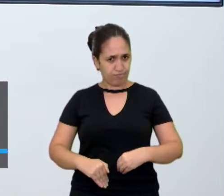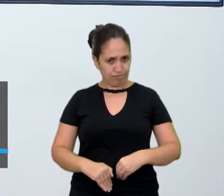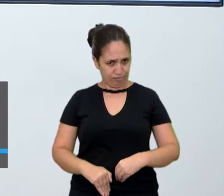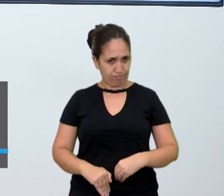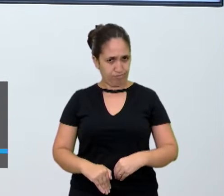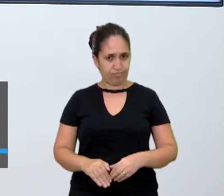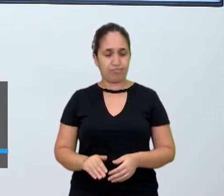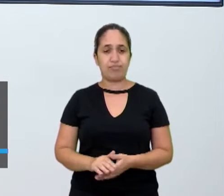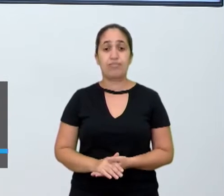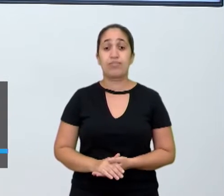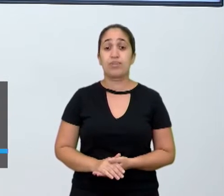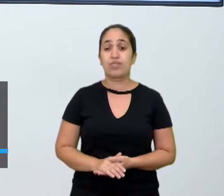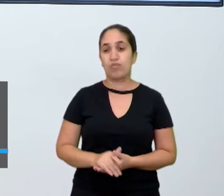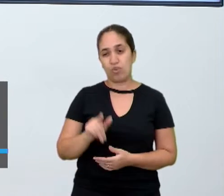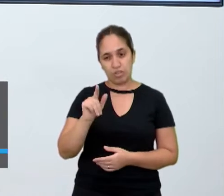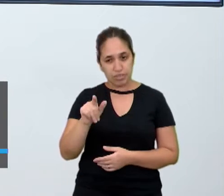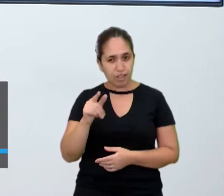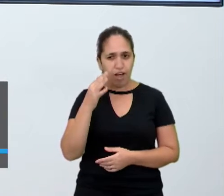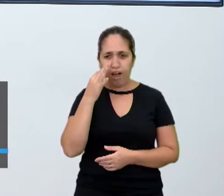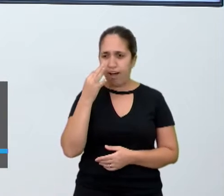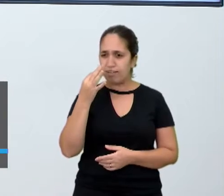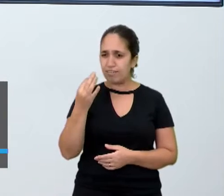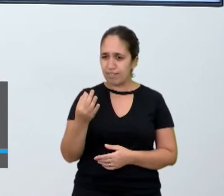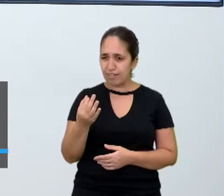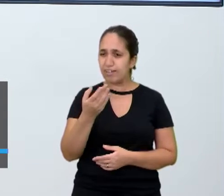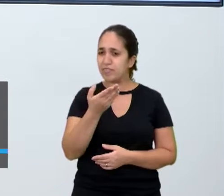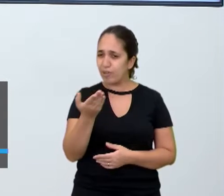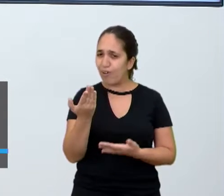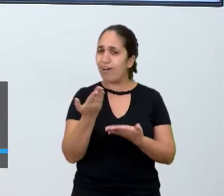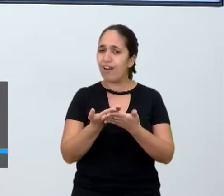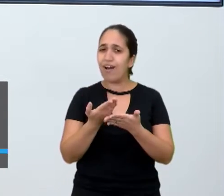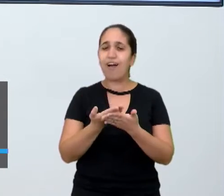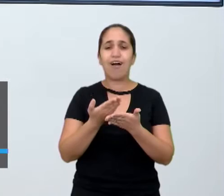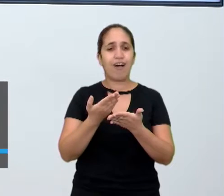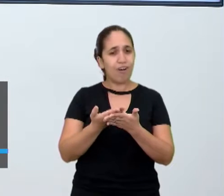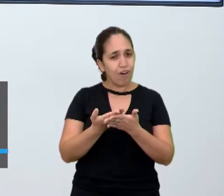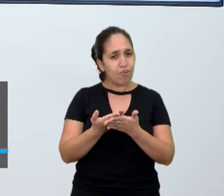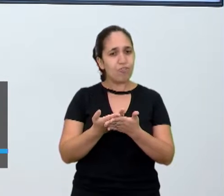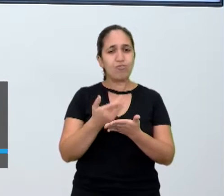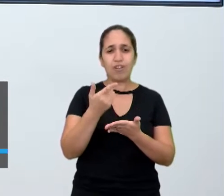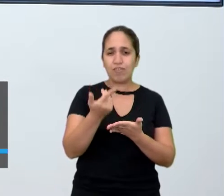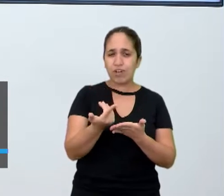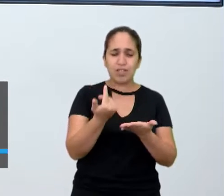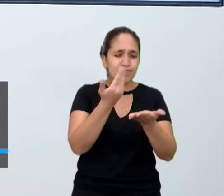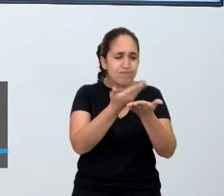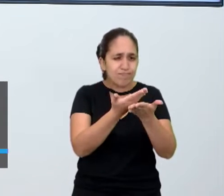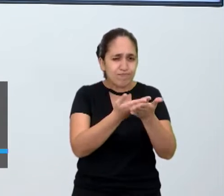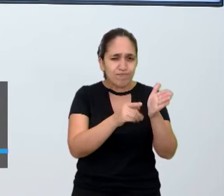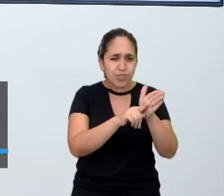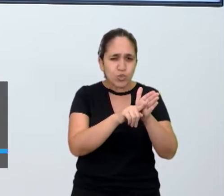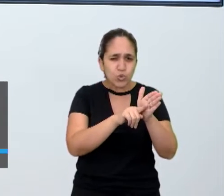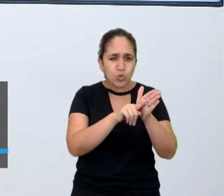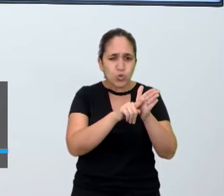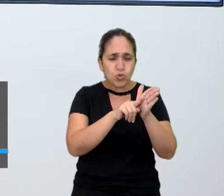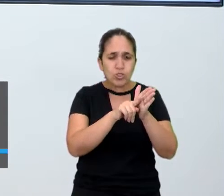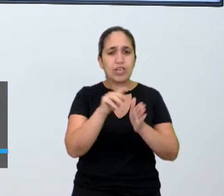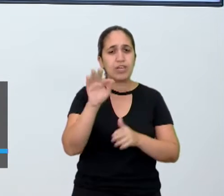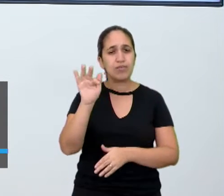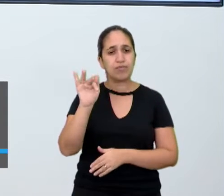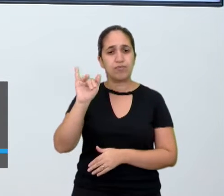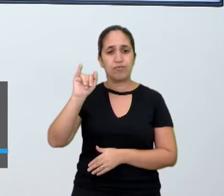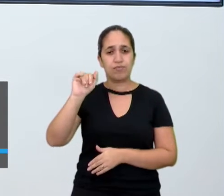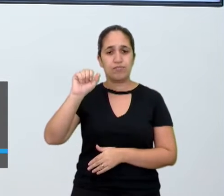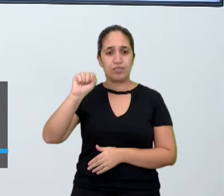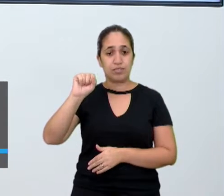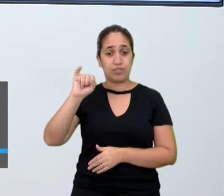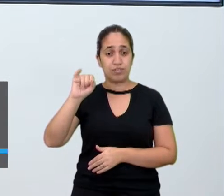humana. Então aí, olha, vocês fiquem ligadinhos aí na nossa aula, que a gente vai trabalhar bastante aí a questão da fisiologia humana